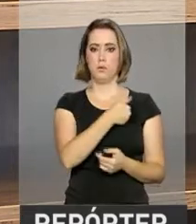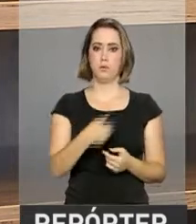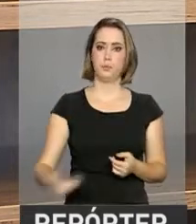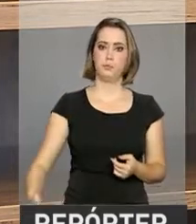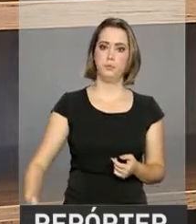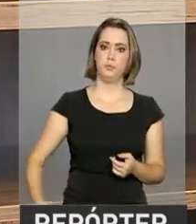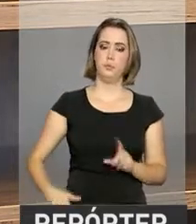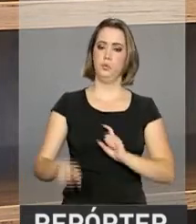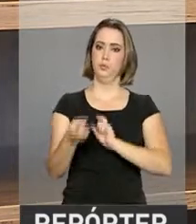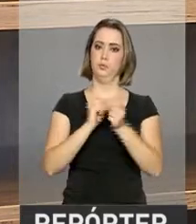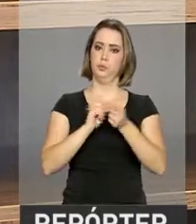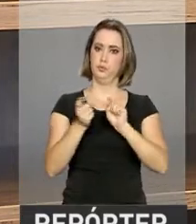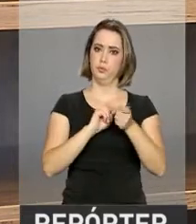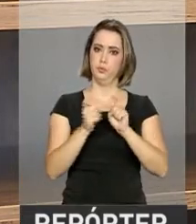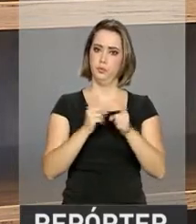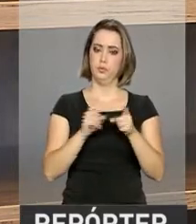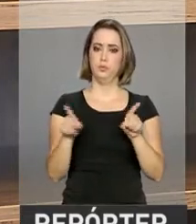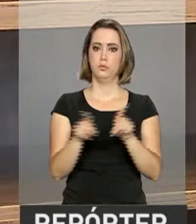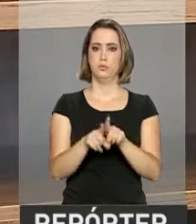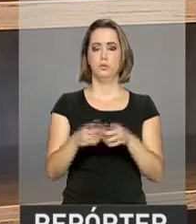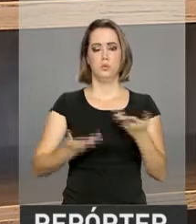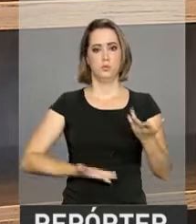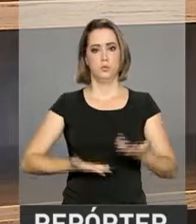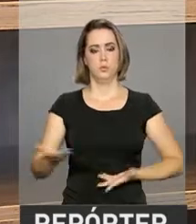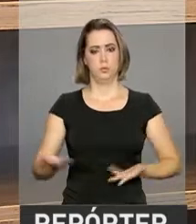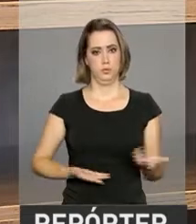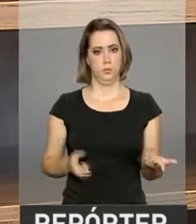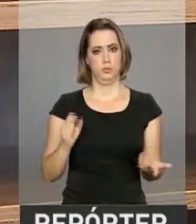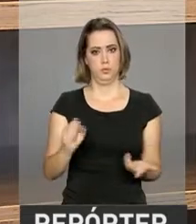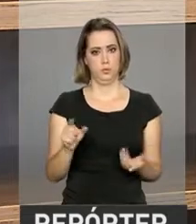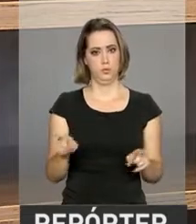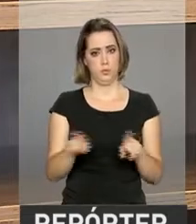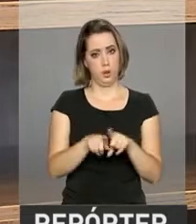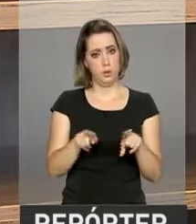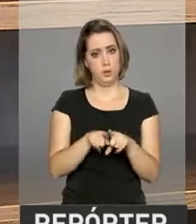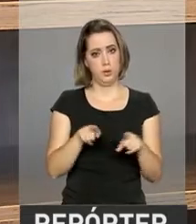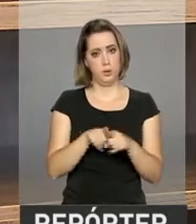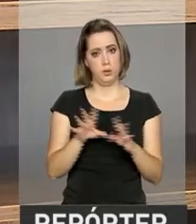público, na gestão dos seus serviços que você está sendo prestado, você vai ter também um ganho de eficiência.